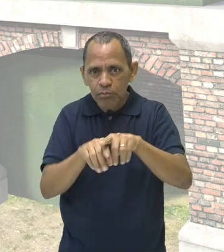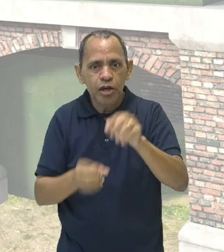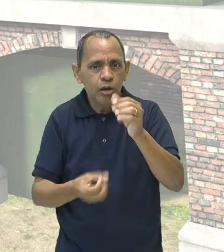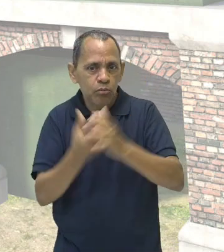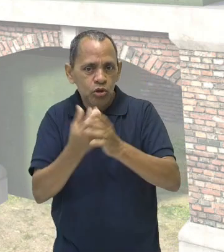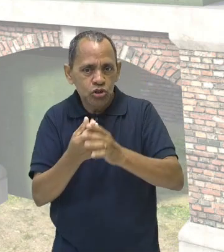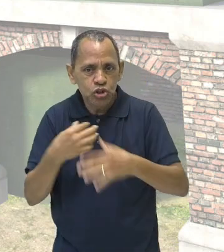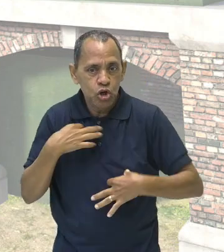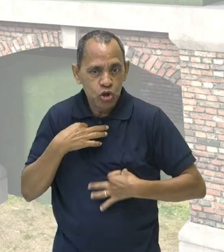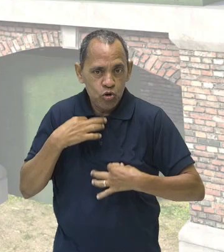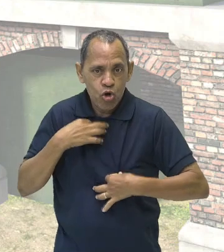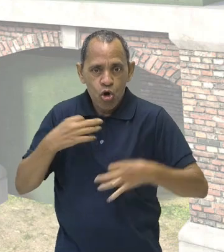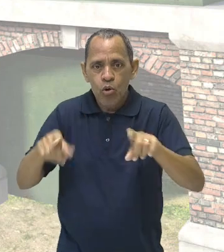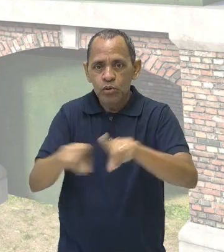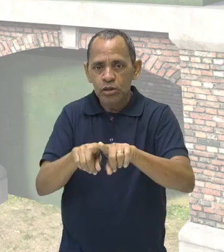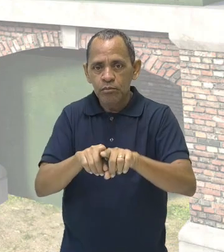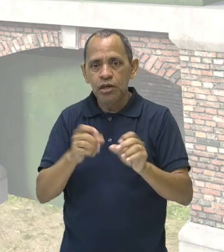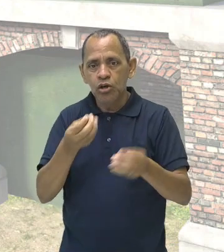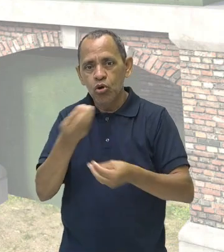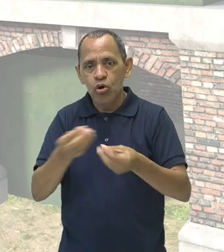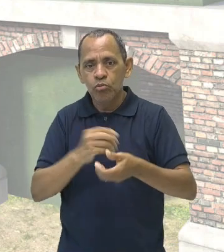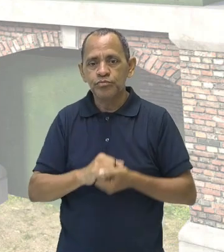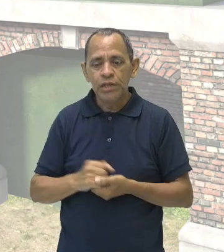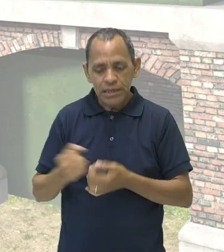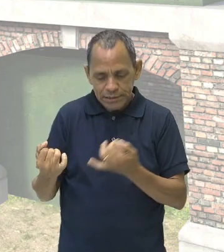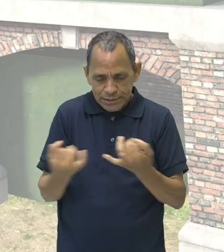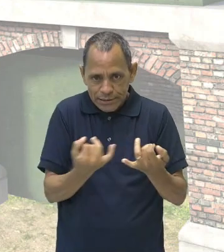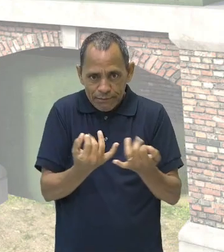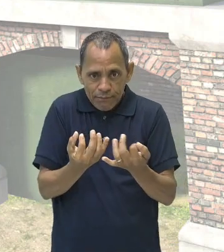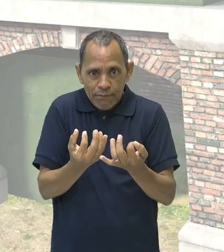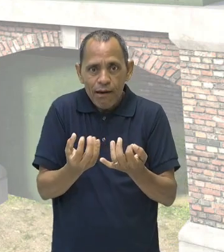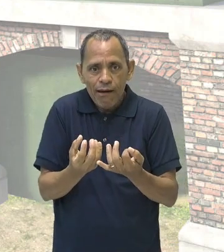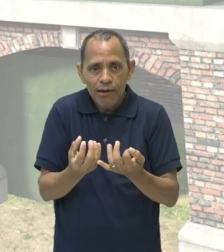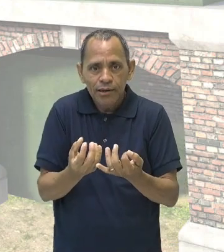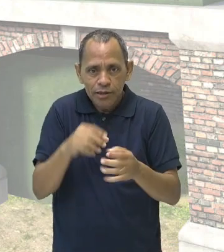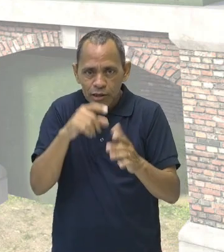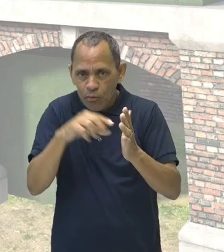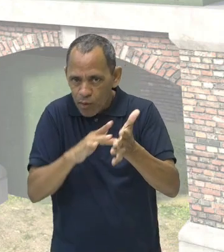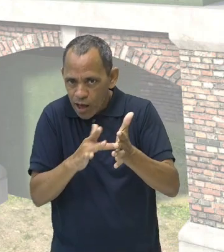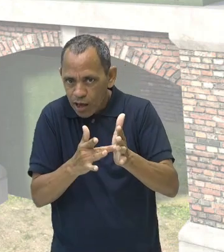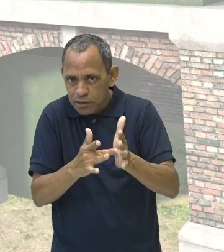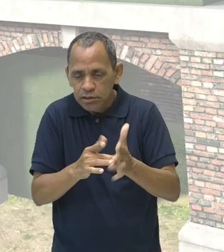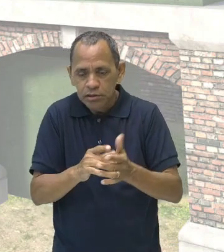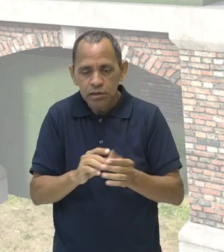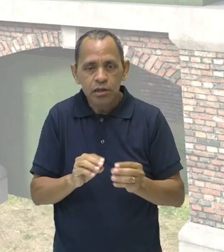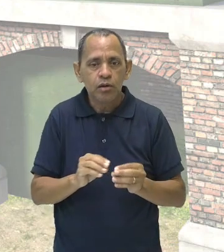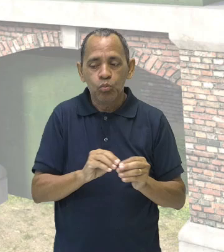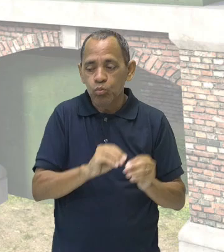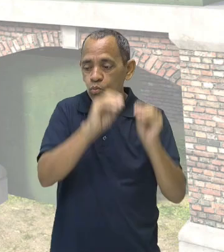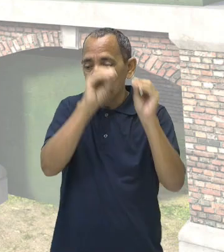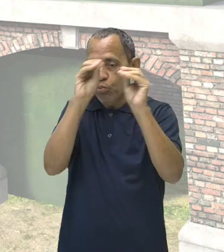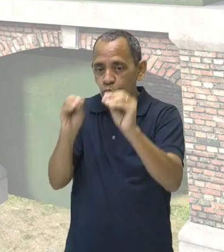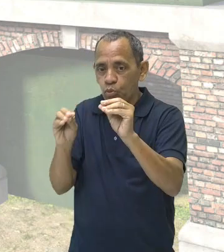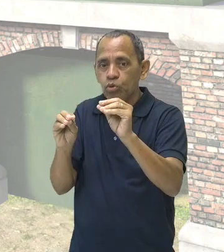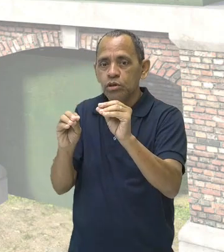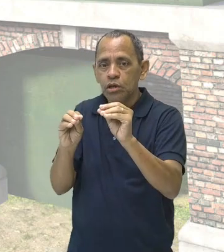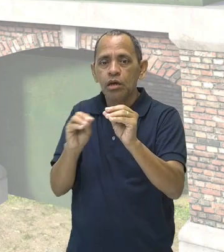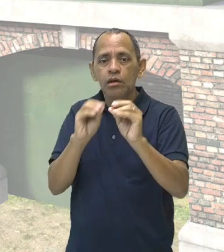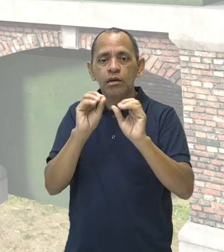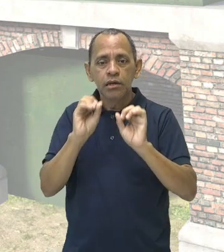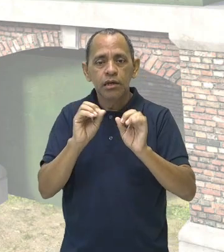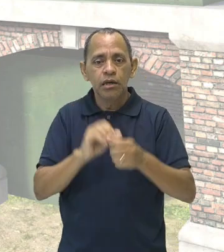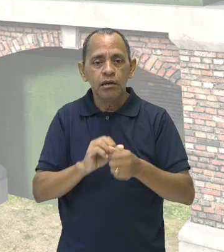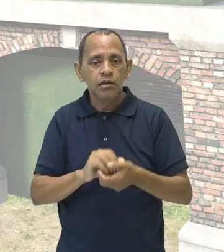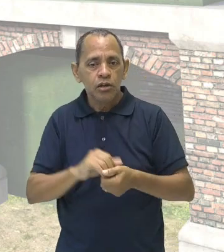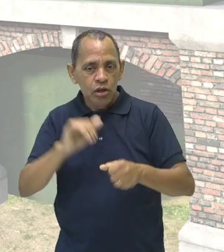essa máquina a vapor, ela vai sair da esfera industrial e ela vai ser utilizada em diversos outros